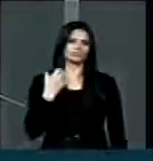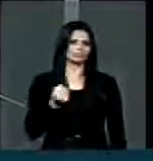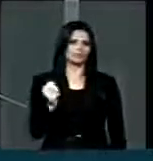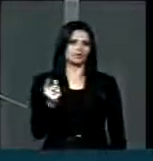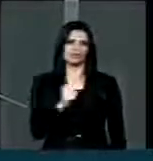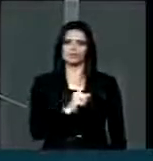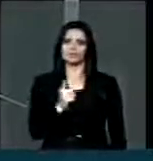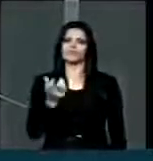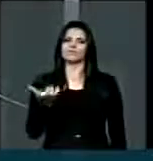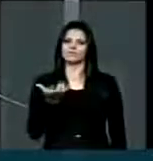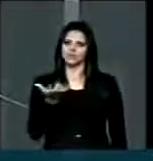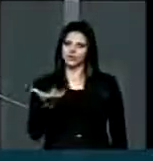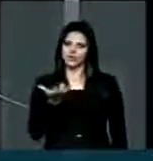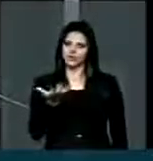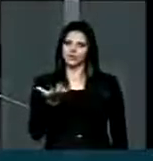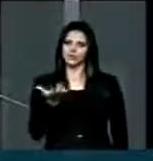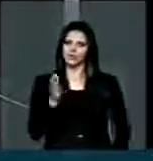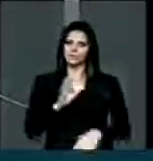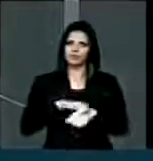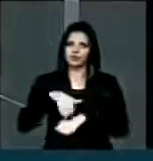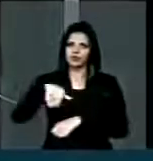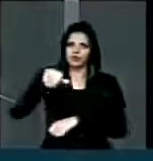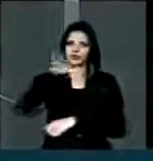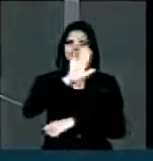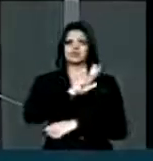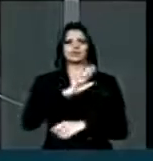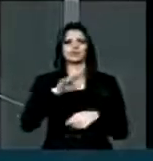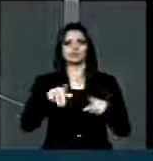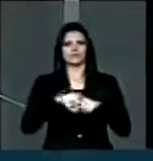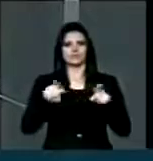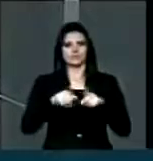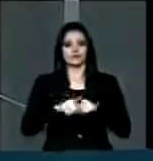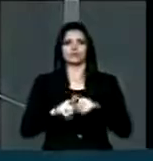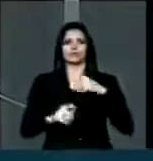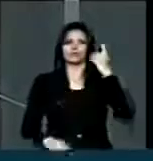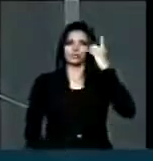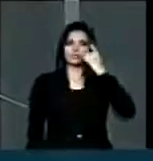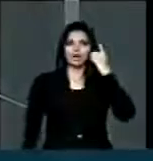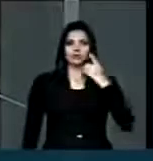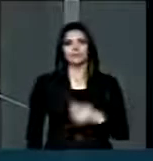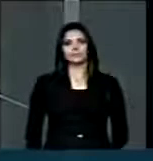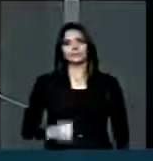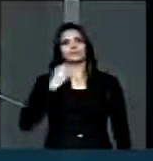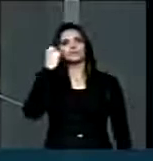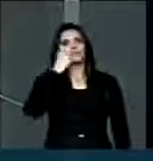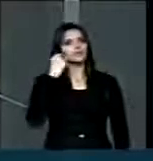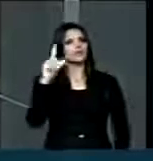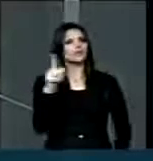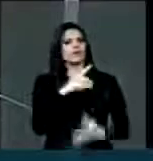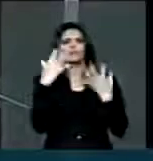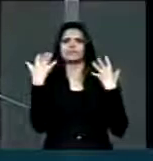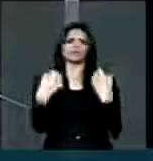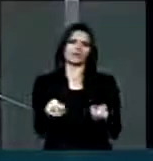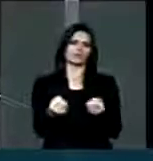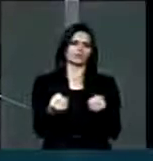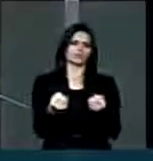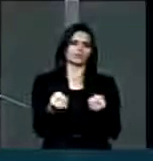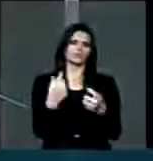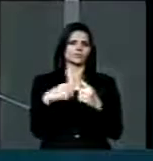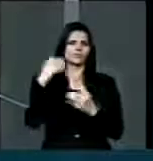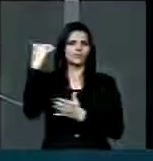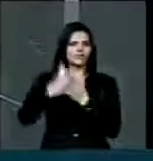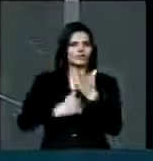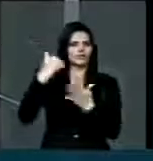aceitar e quero que a grande maioria da Câmara e do Senado também não aceite